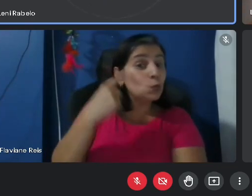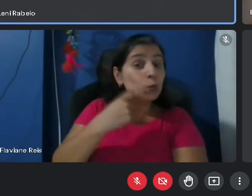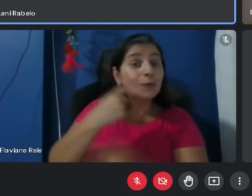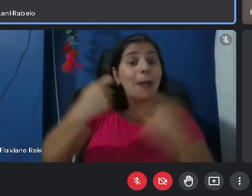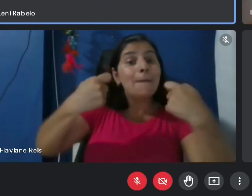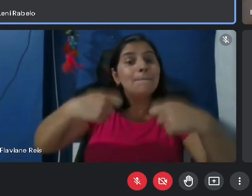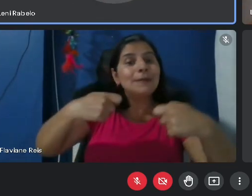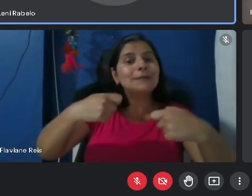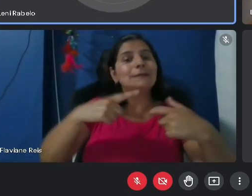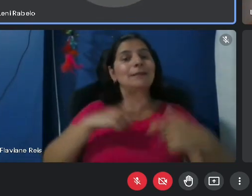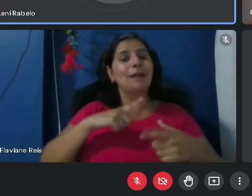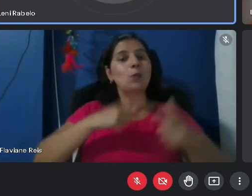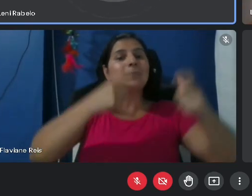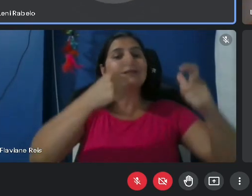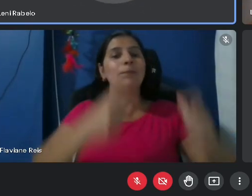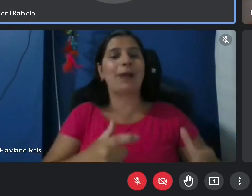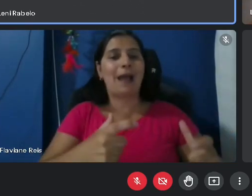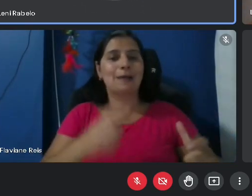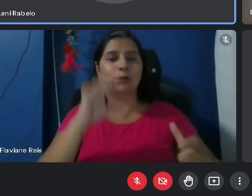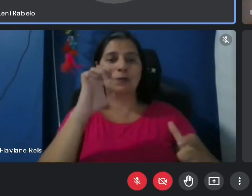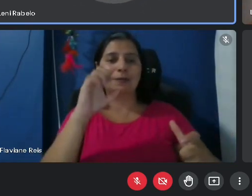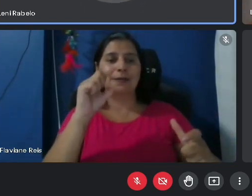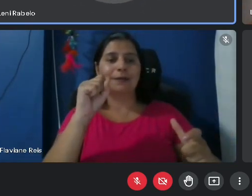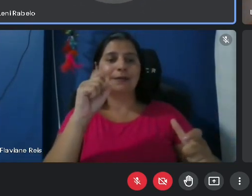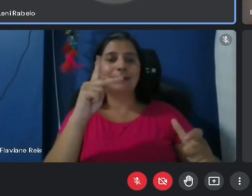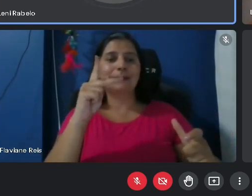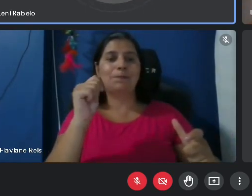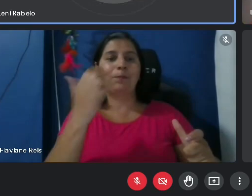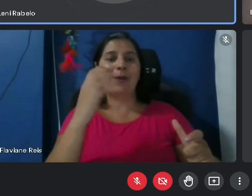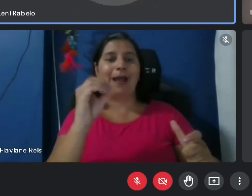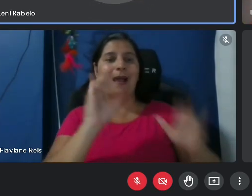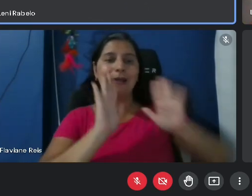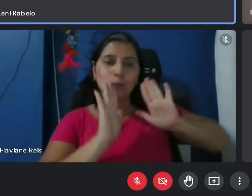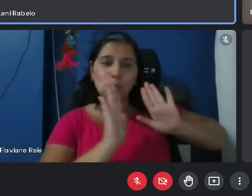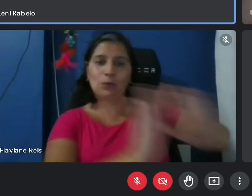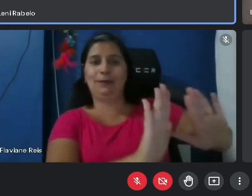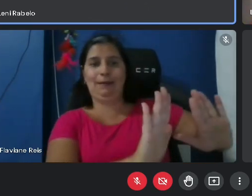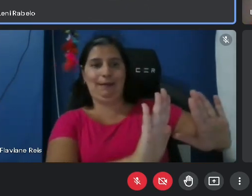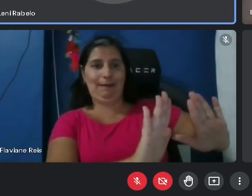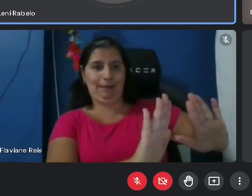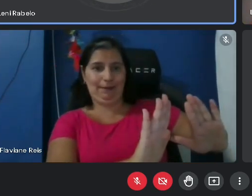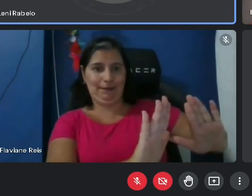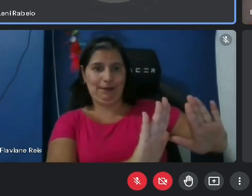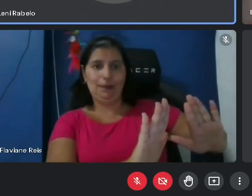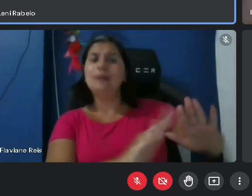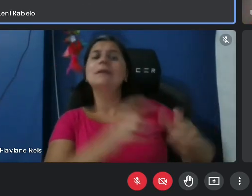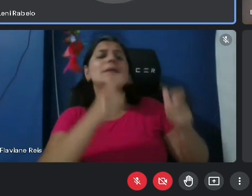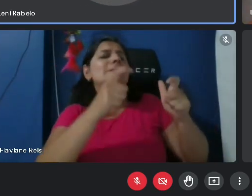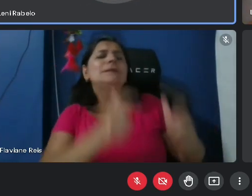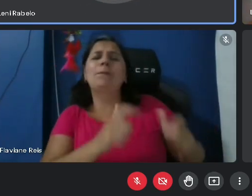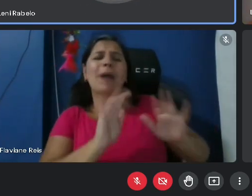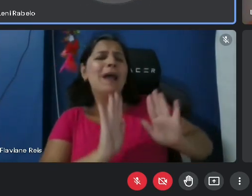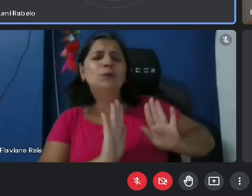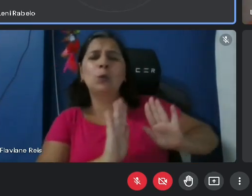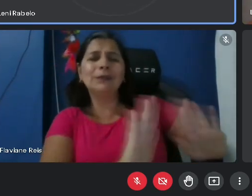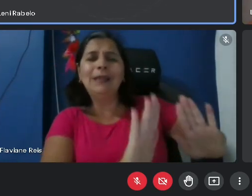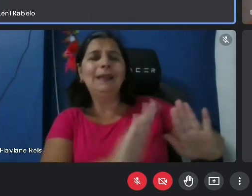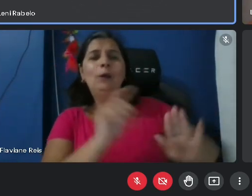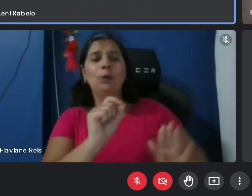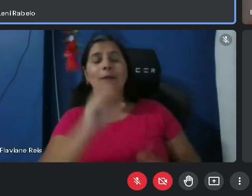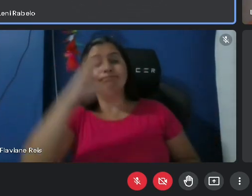Libras. Porque a criança surda, ela precisa de um lugar especial, um lugar para